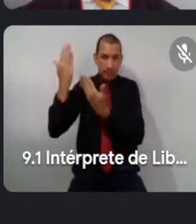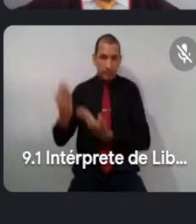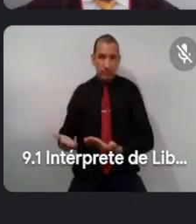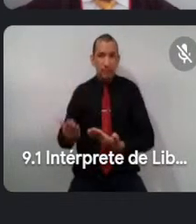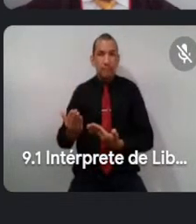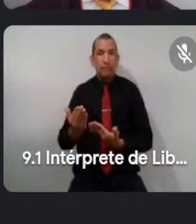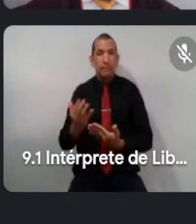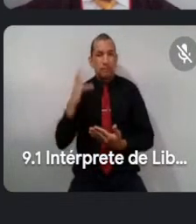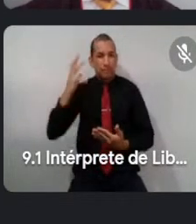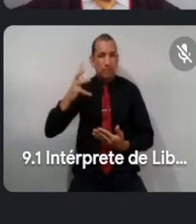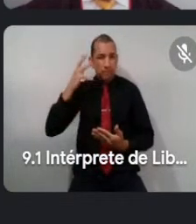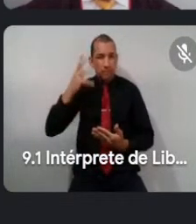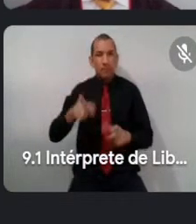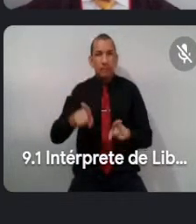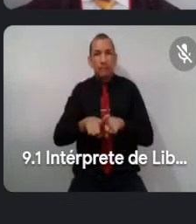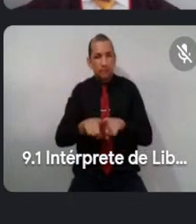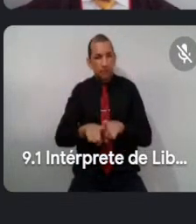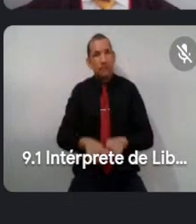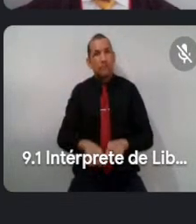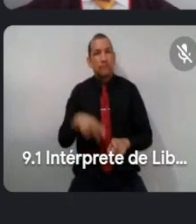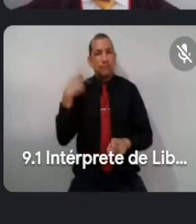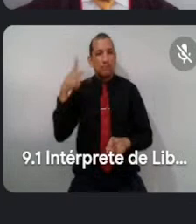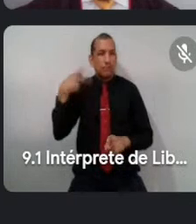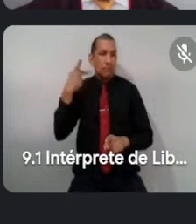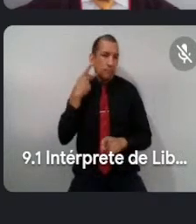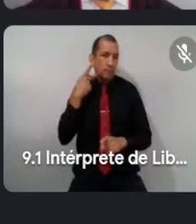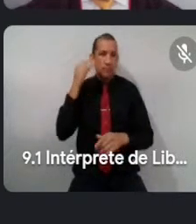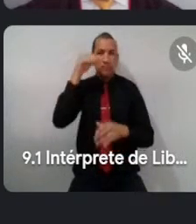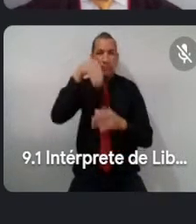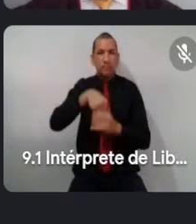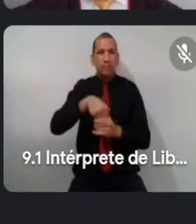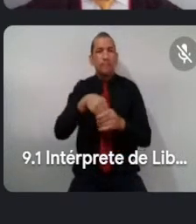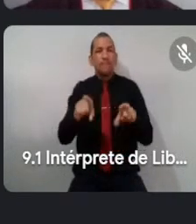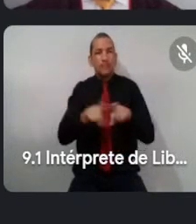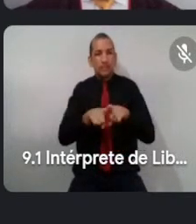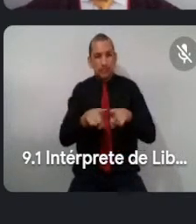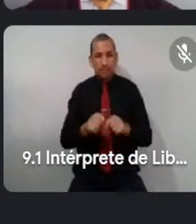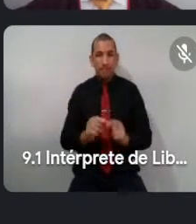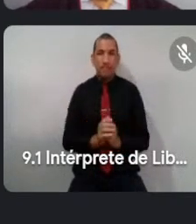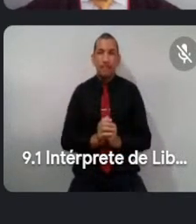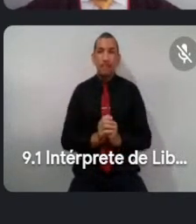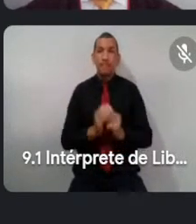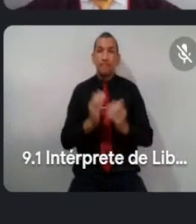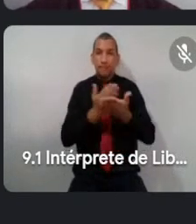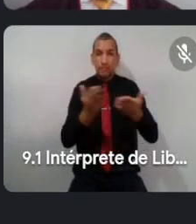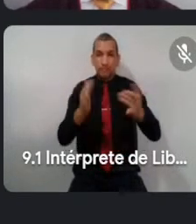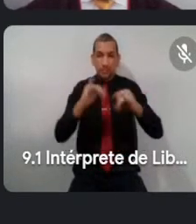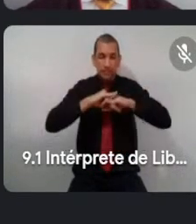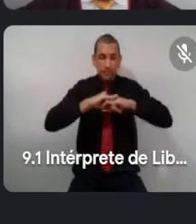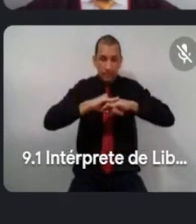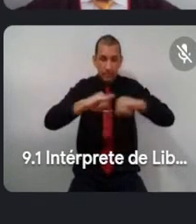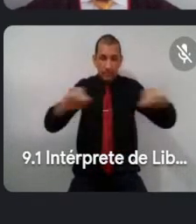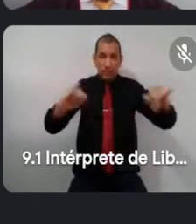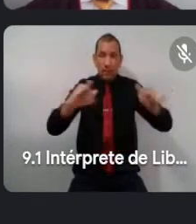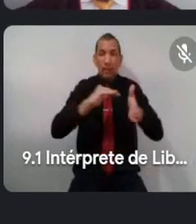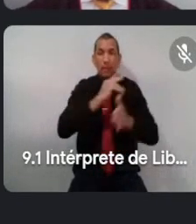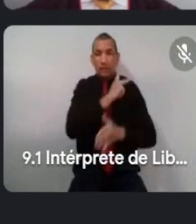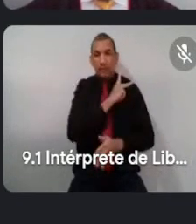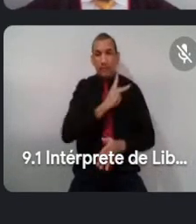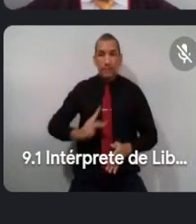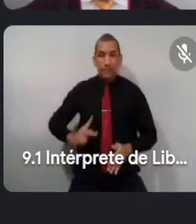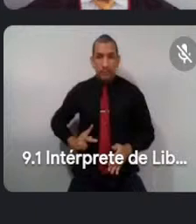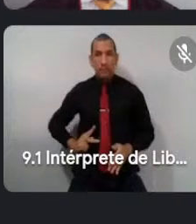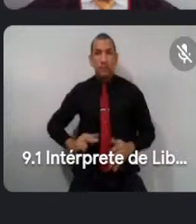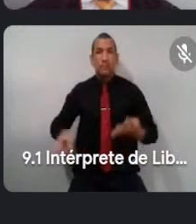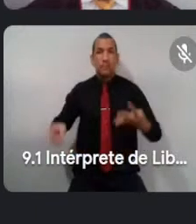de defesa e também do Procurador Regional Eleitoral conforme já noticiado pelo presente cuida-se